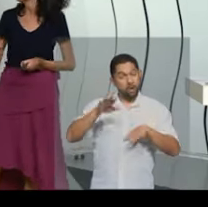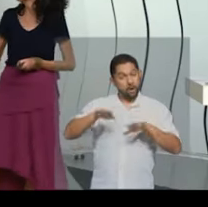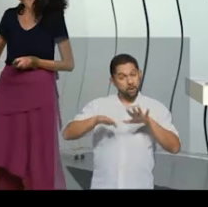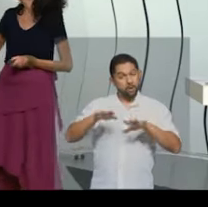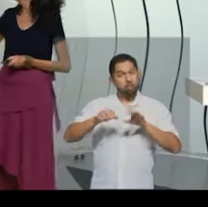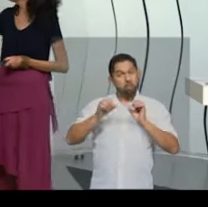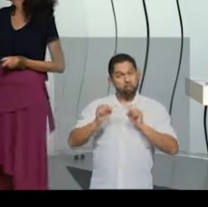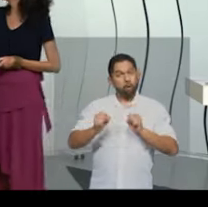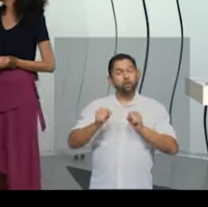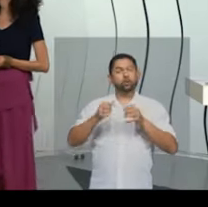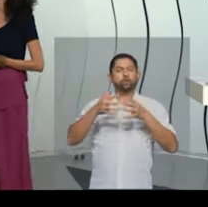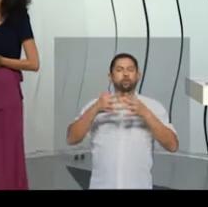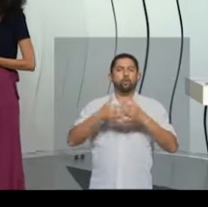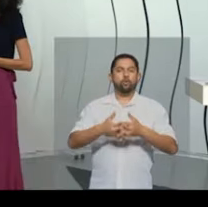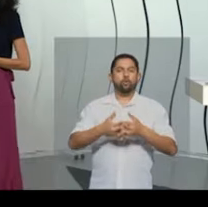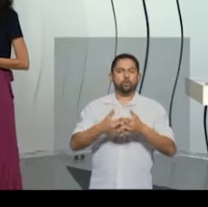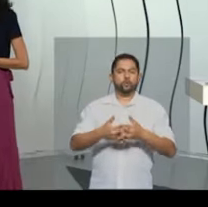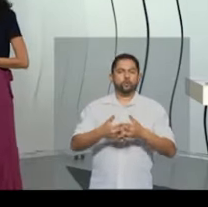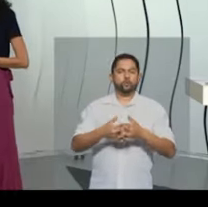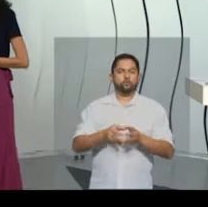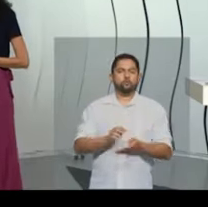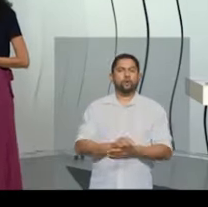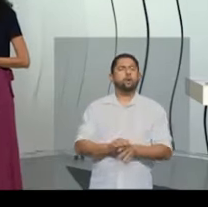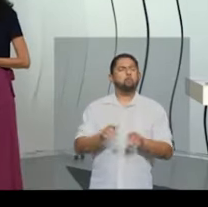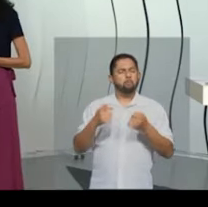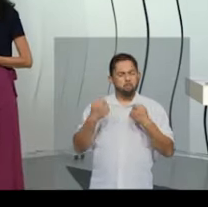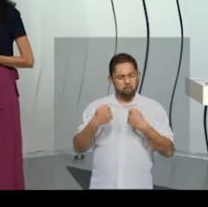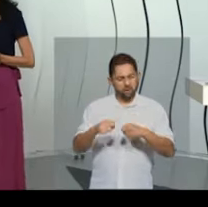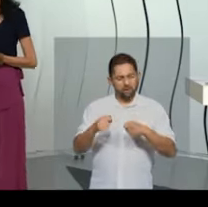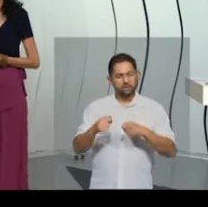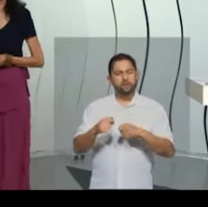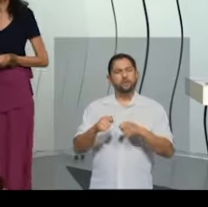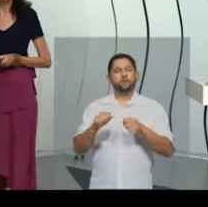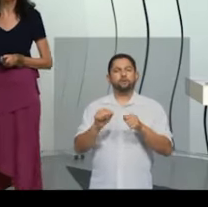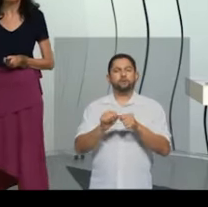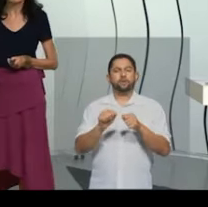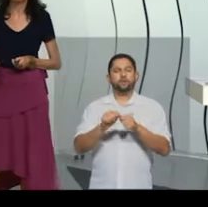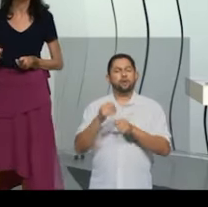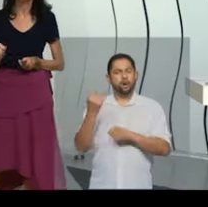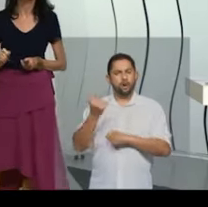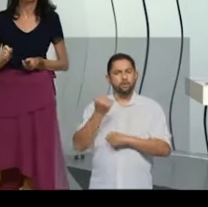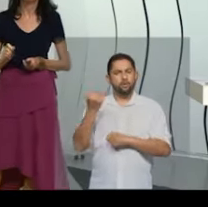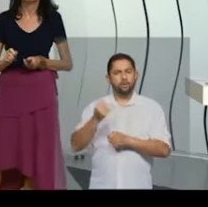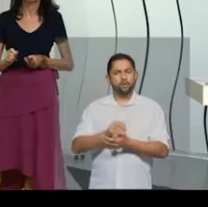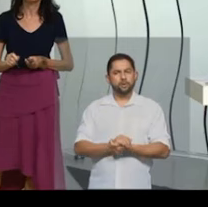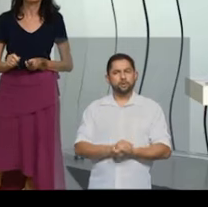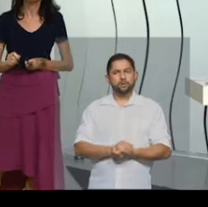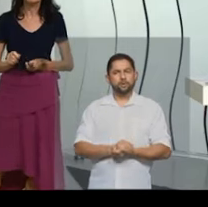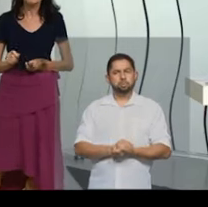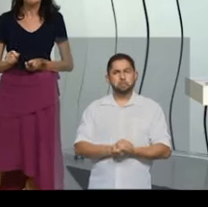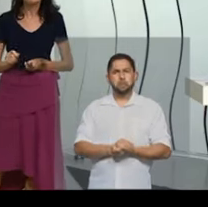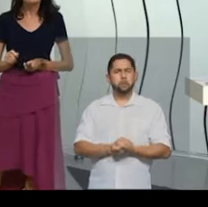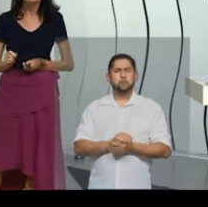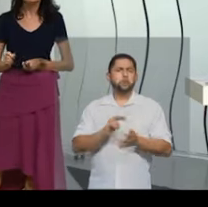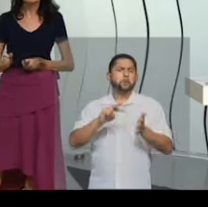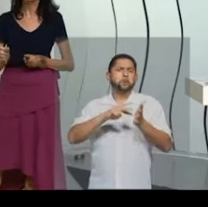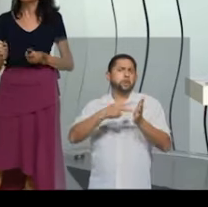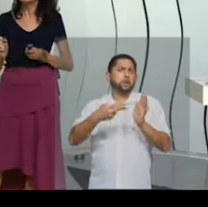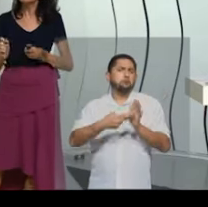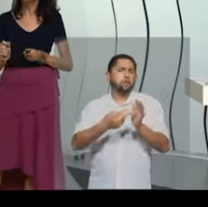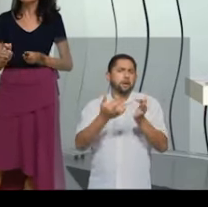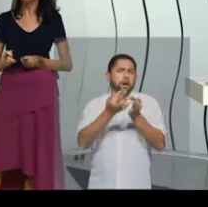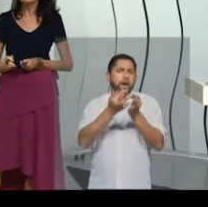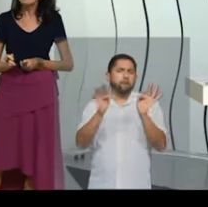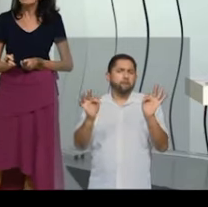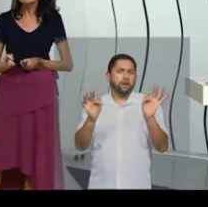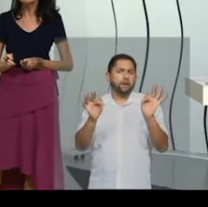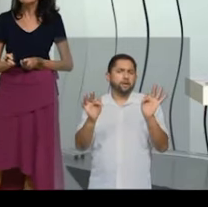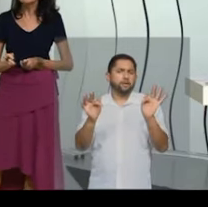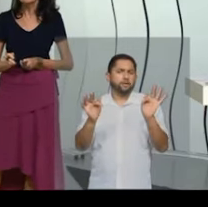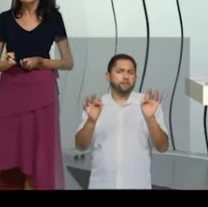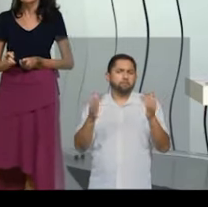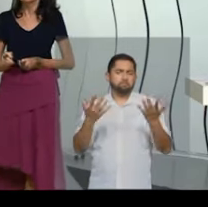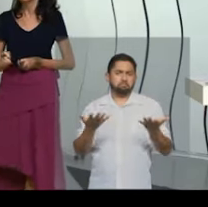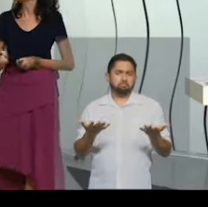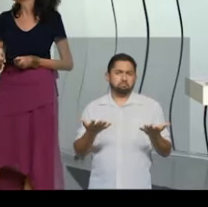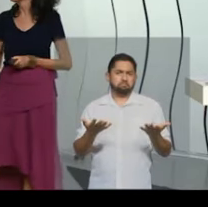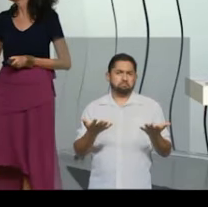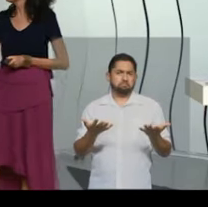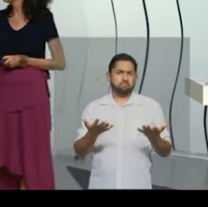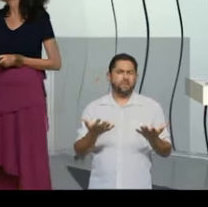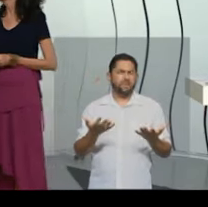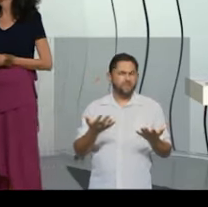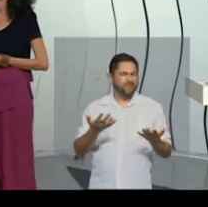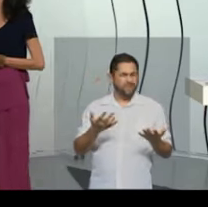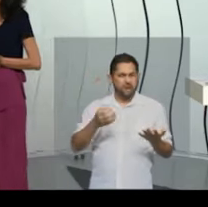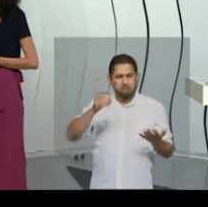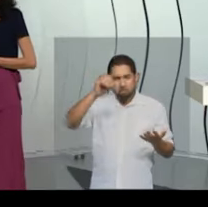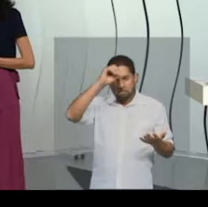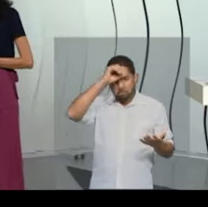confundir. Não esqueça de fazer isso. O que quer dizer essa expressão arbítrio governamental? Se você não souber, você